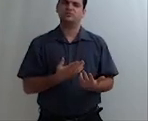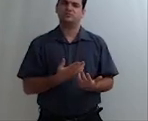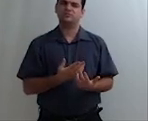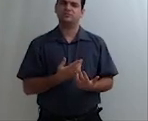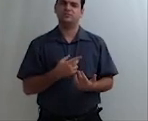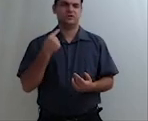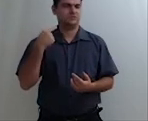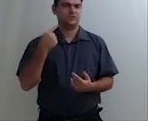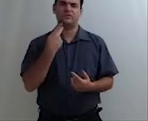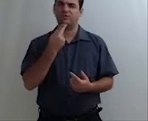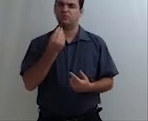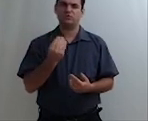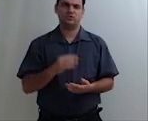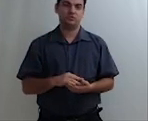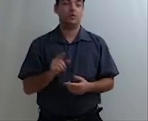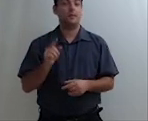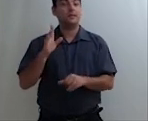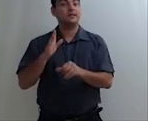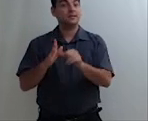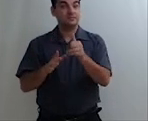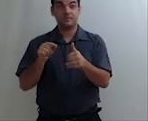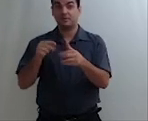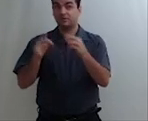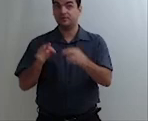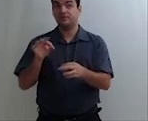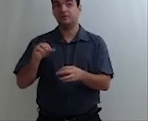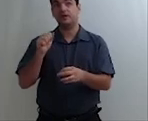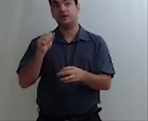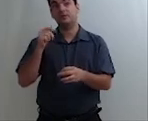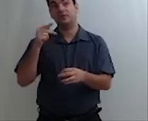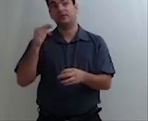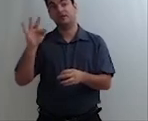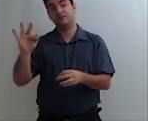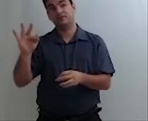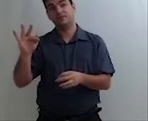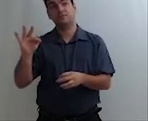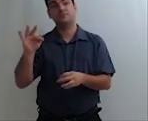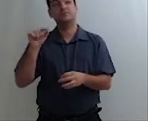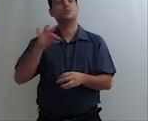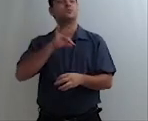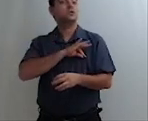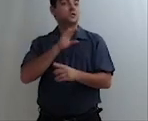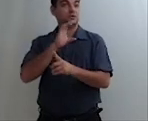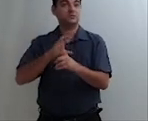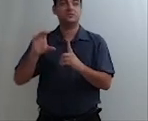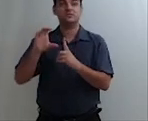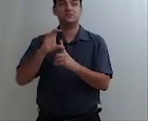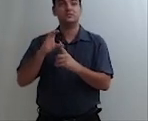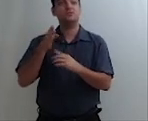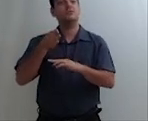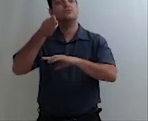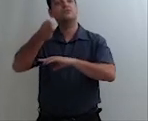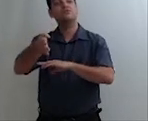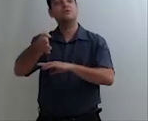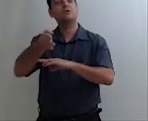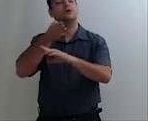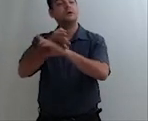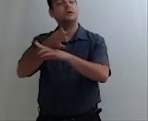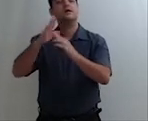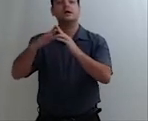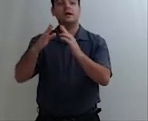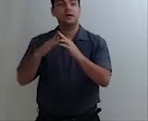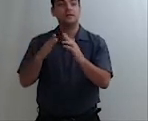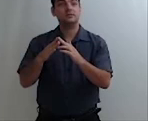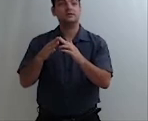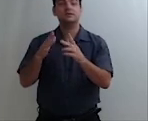a decisão de primeiro grau consta do apf que o ato de prisão infrante que policiais civis foram cumprir mandado de prisão temporária em desfavor